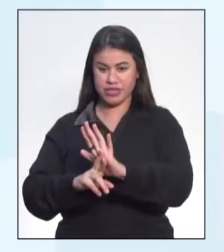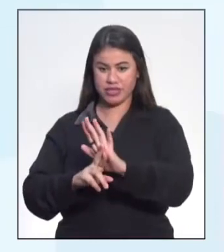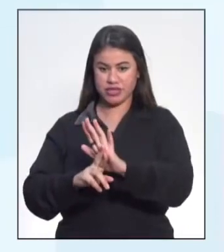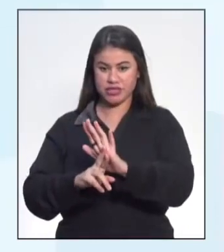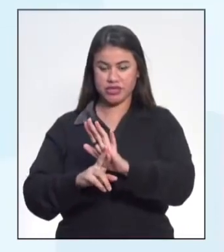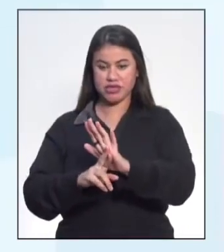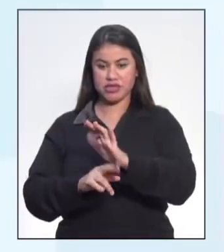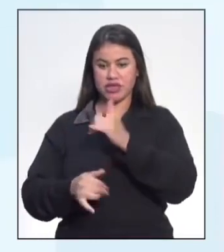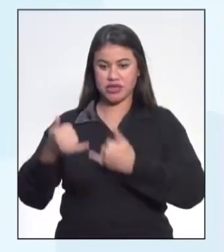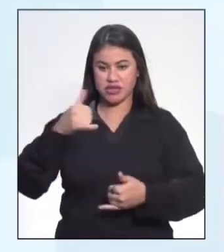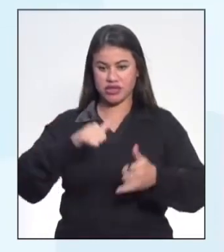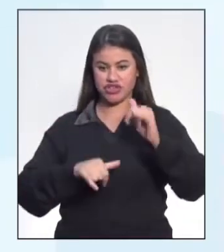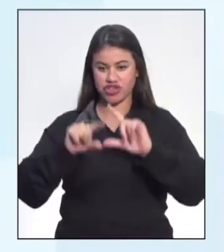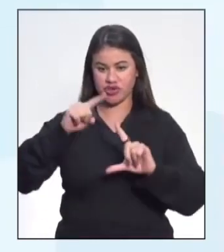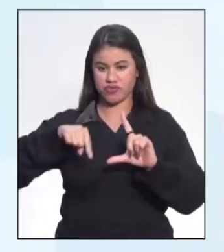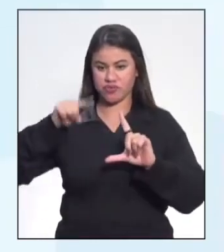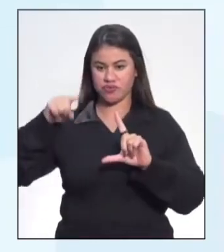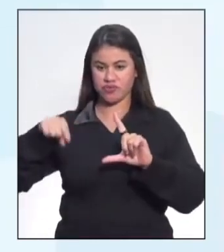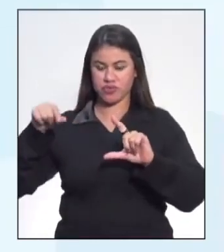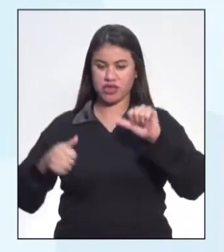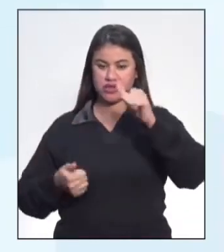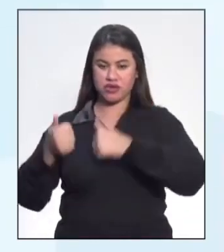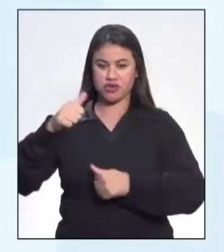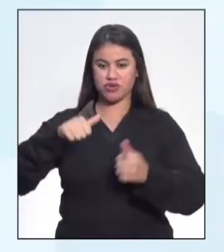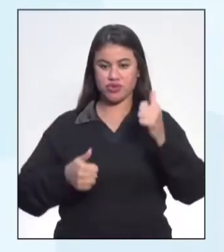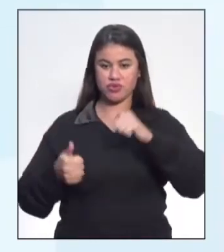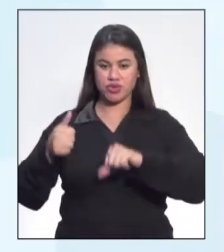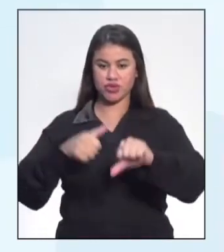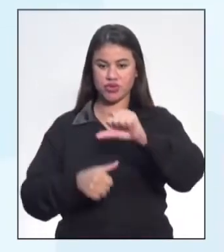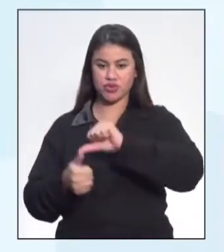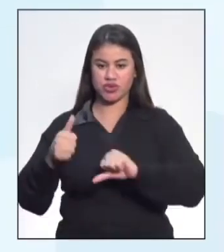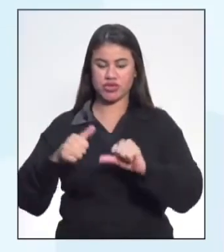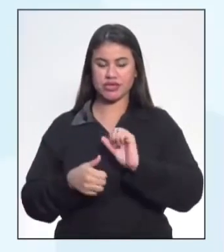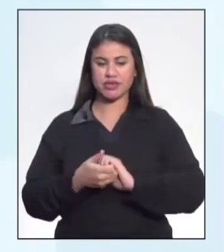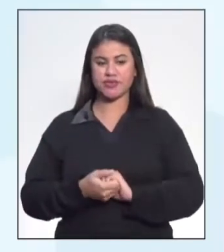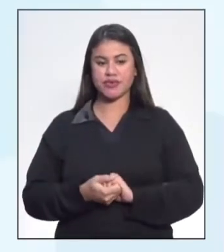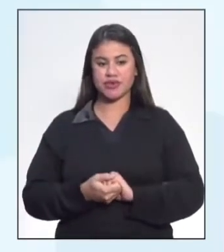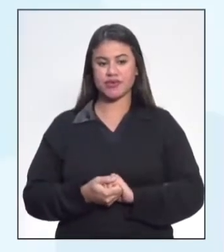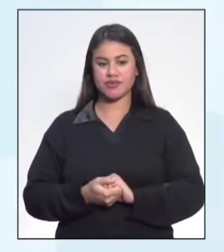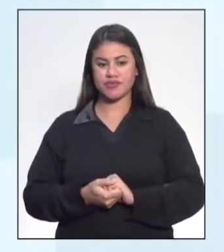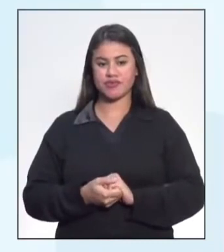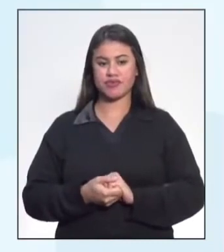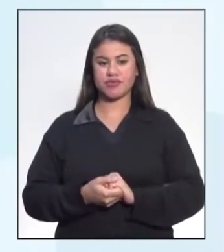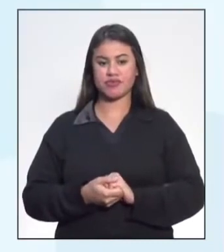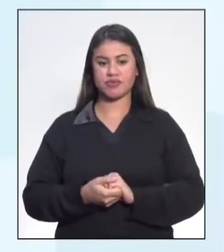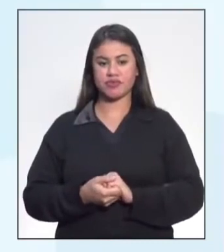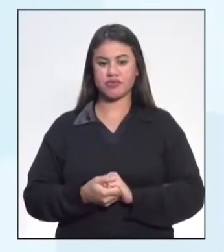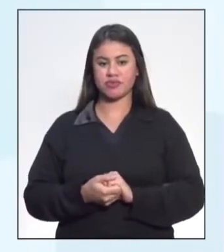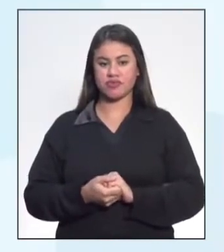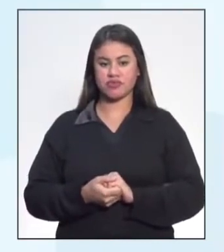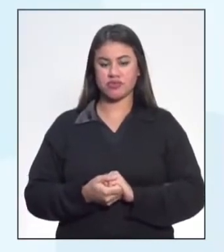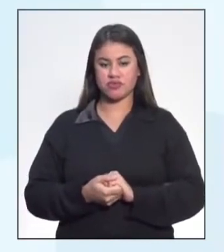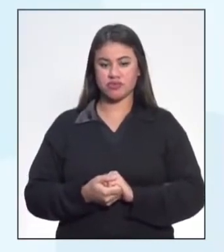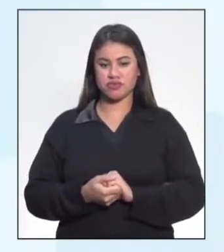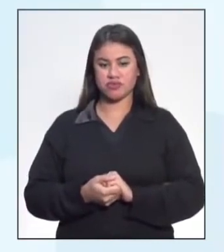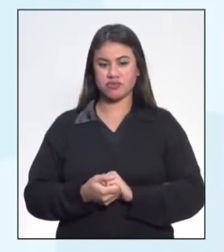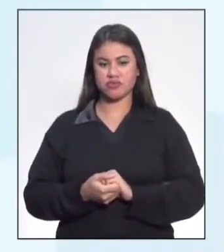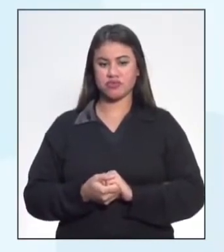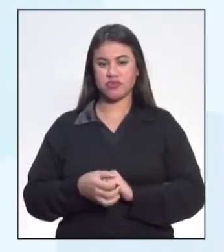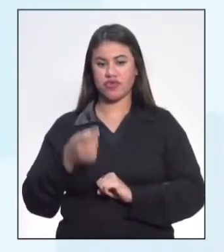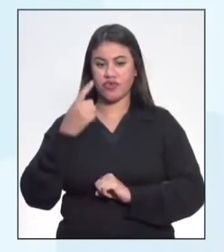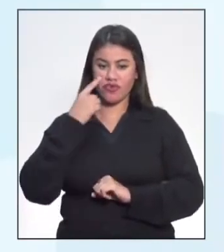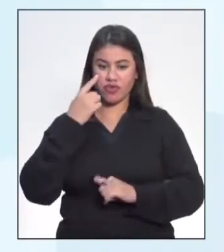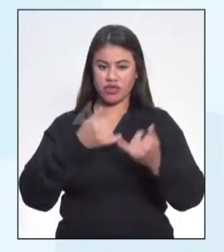de energia envolvida em transformações químicas, fazer previsões a respeito da energia envolvida numa transformação